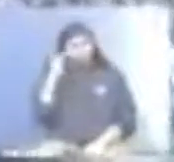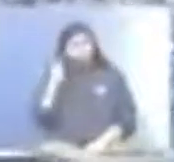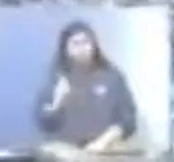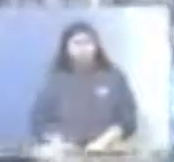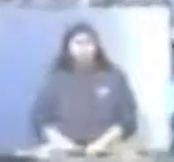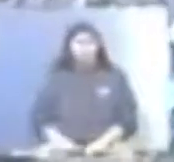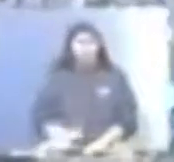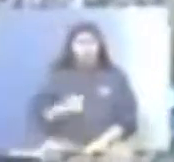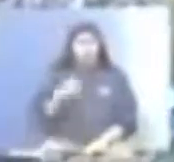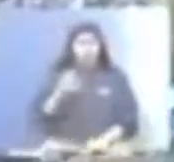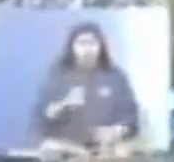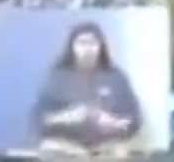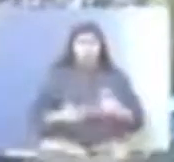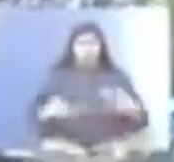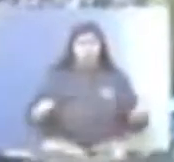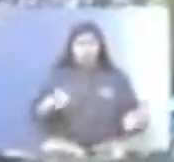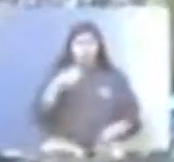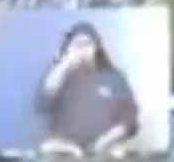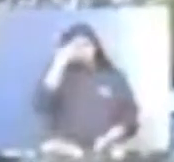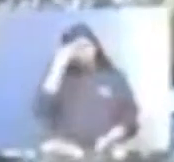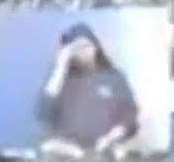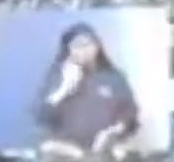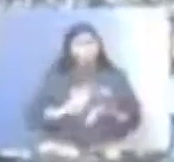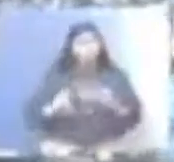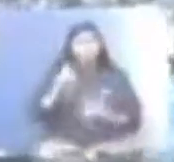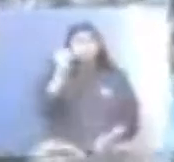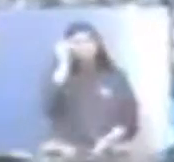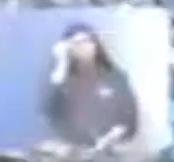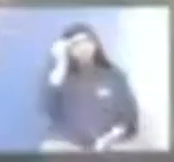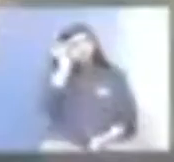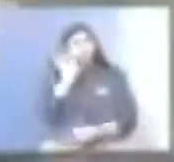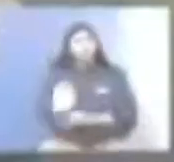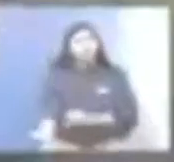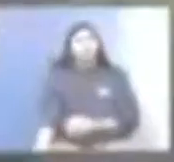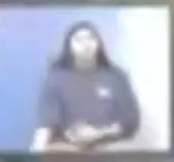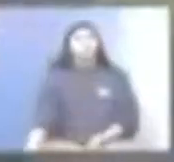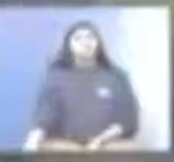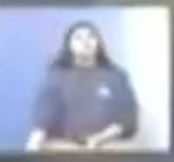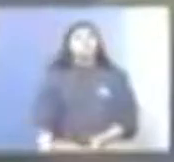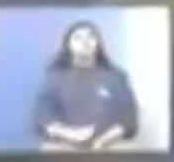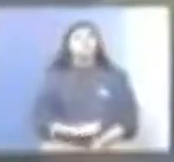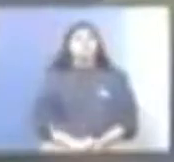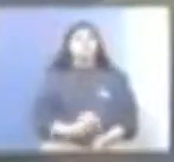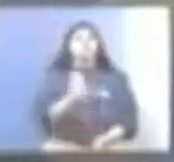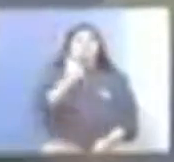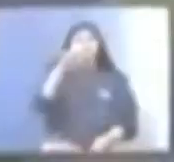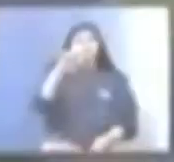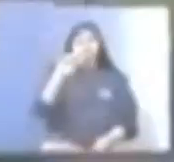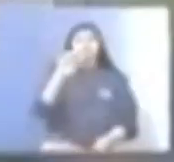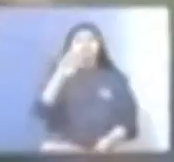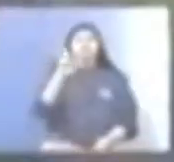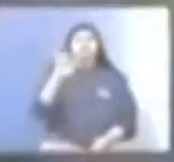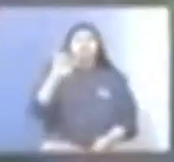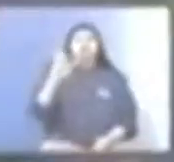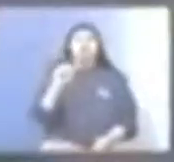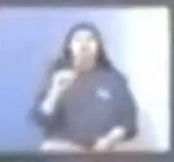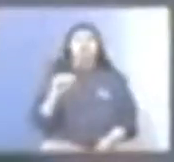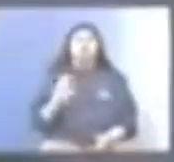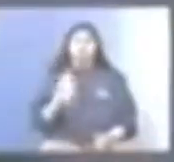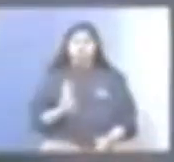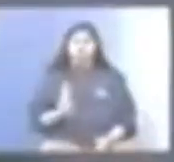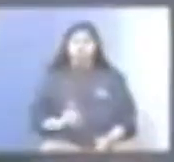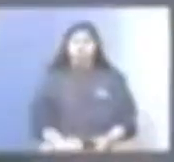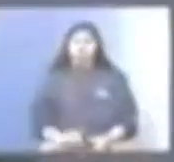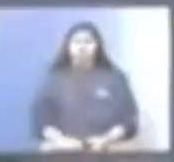defeito de alguém, sem você perceber, o encardido já põe a lente aqui na sua frente. Você já olha para o defeito,